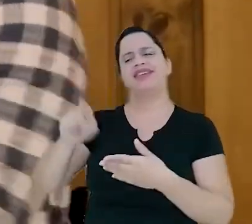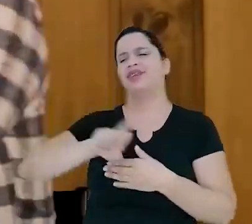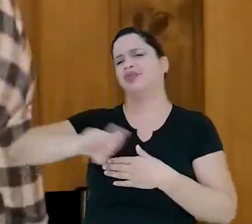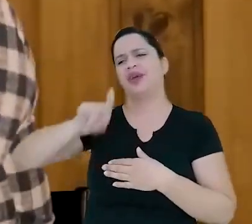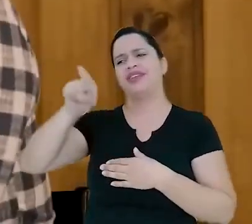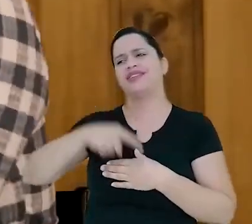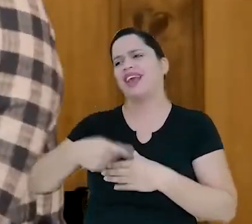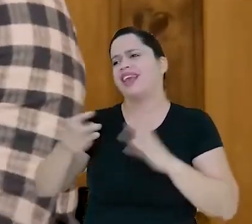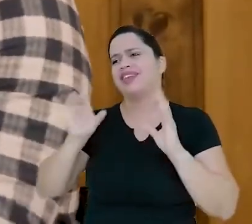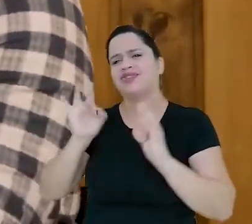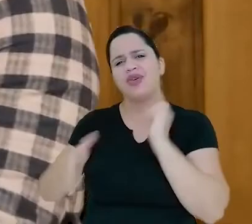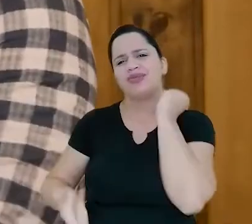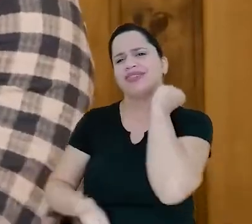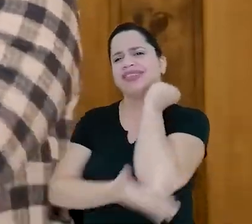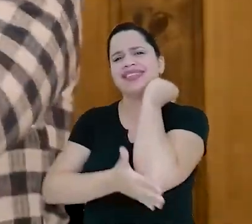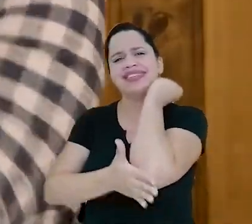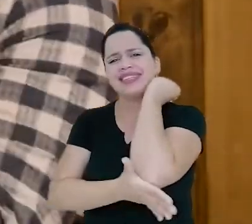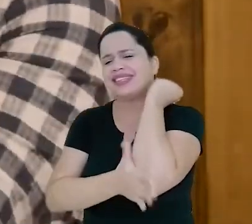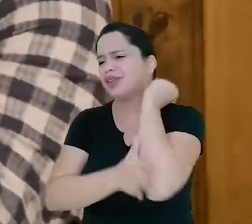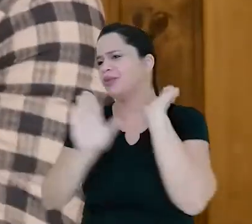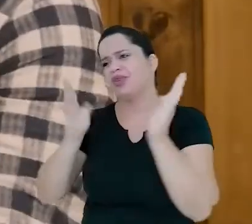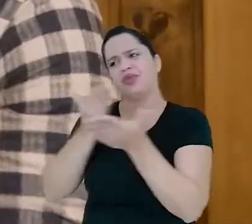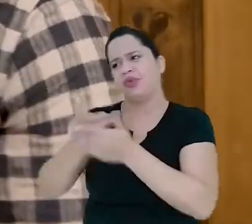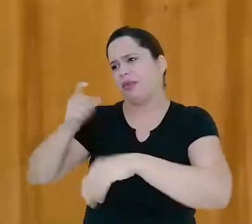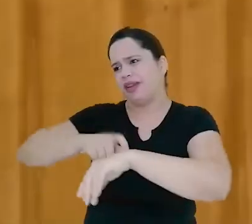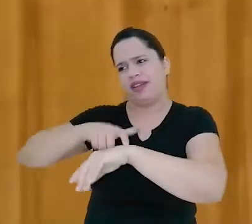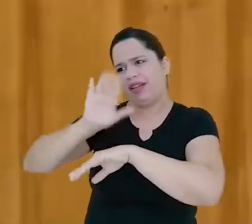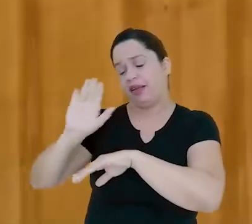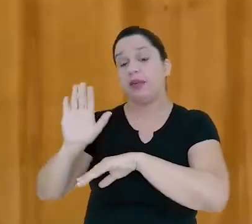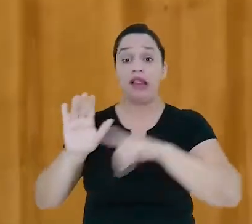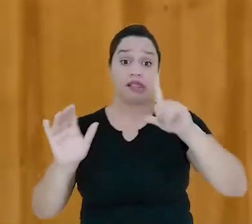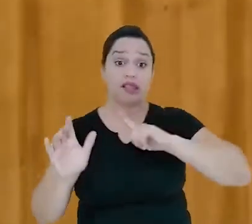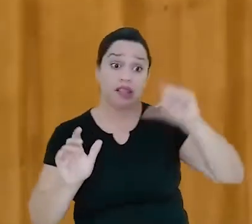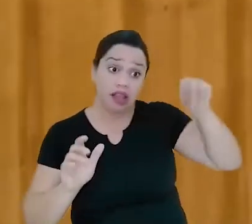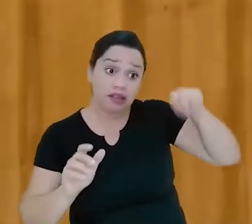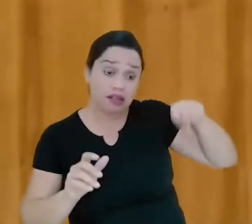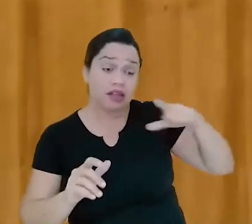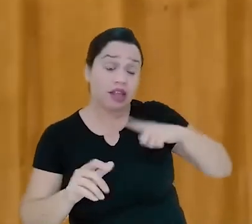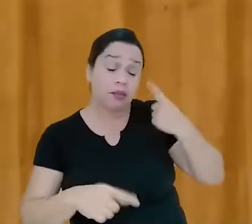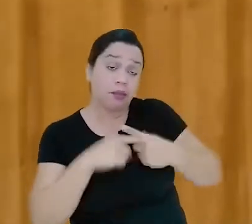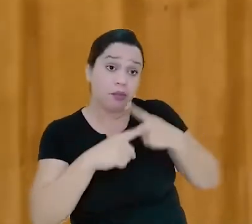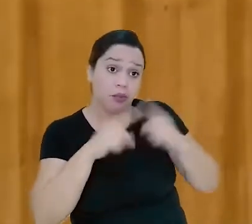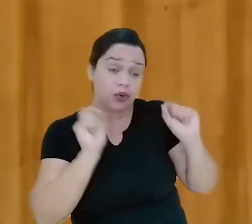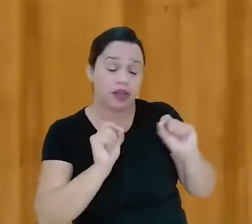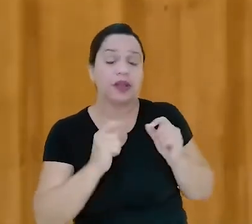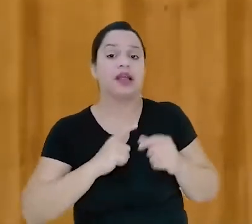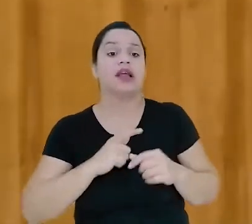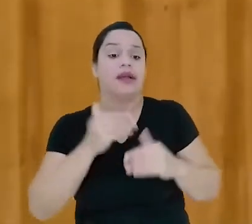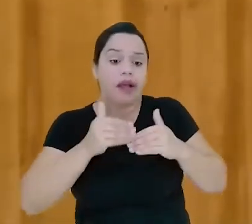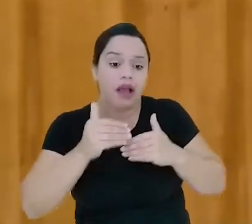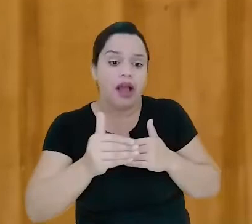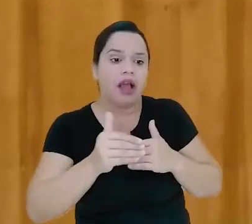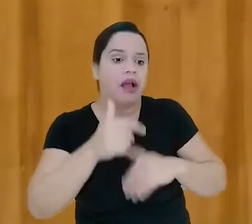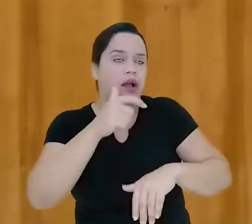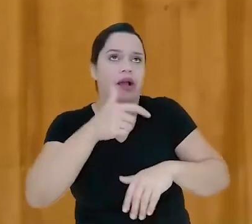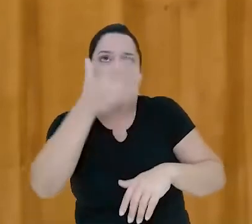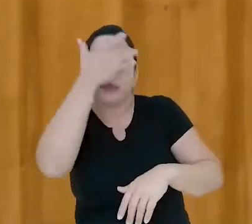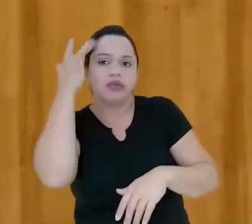não, isso deu um ciúme muito grande seu, não vou nem perder meu tempo. Tem situações, porque assim, a partir do momento que a